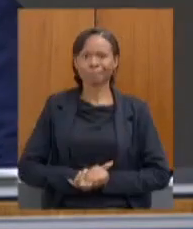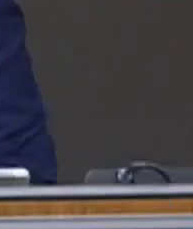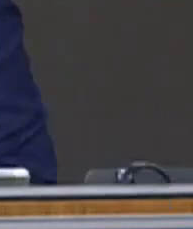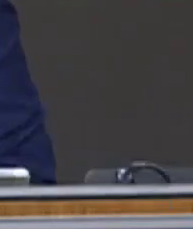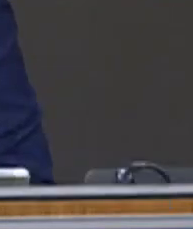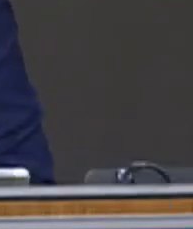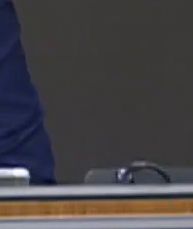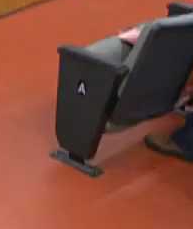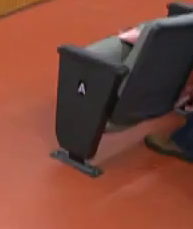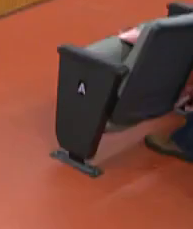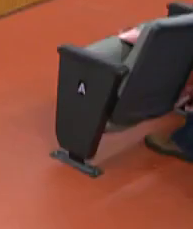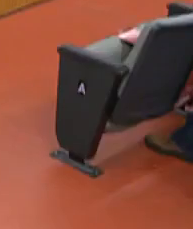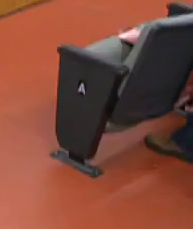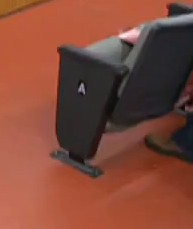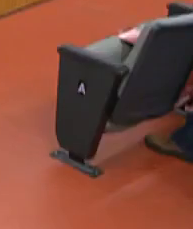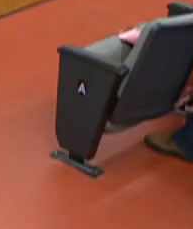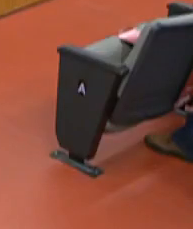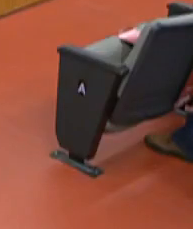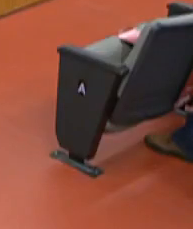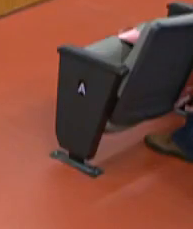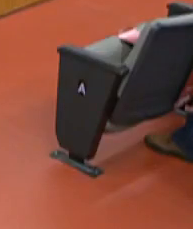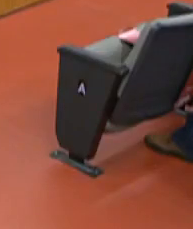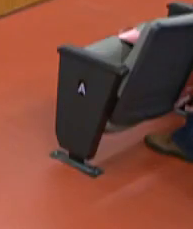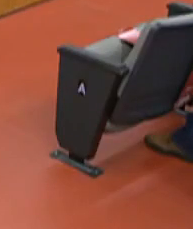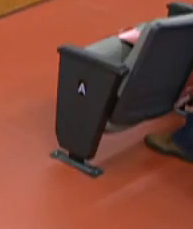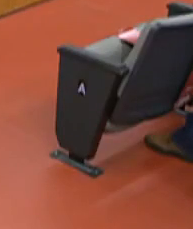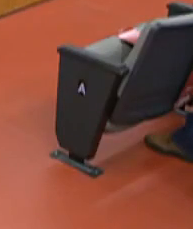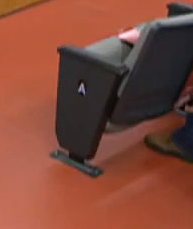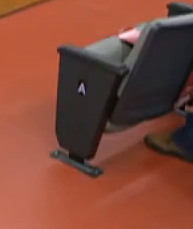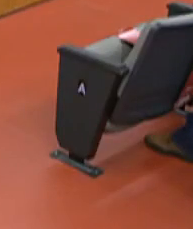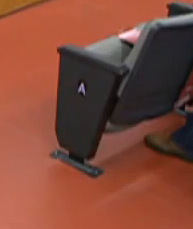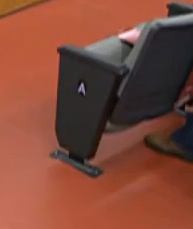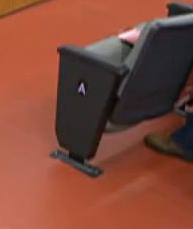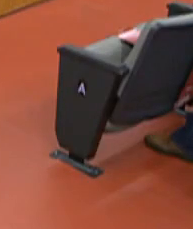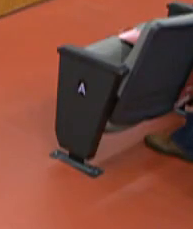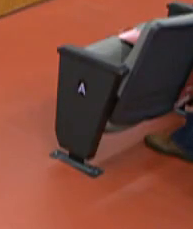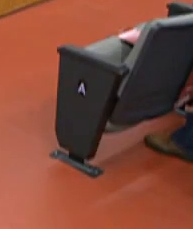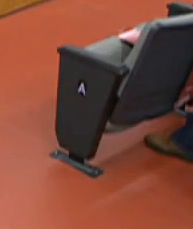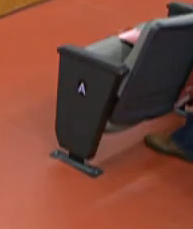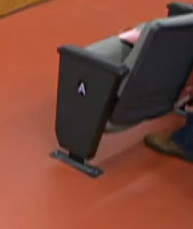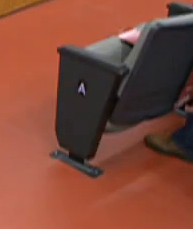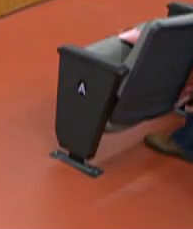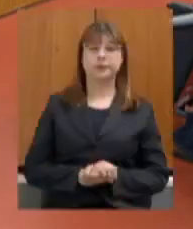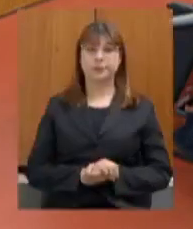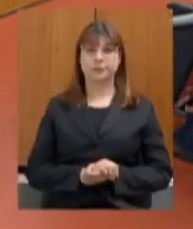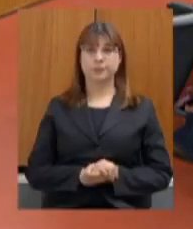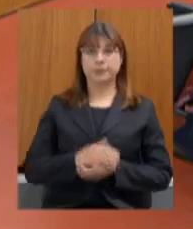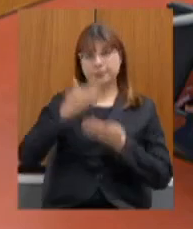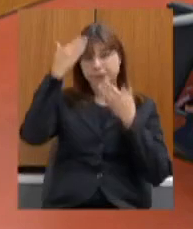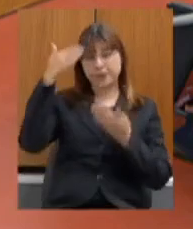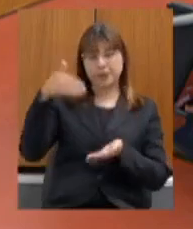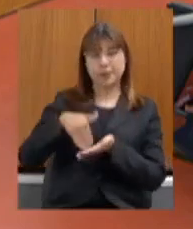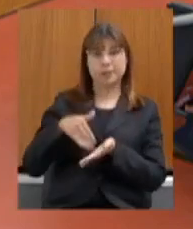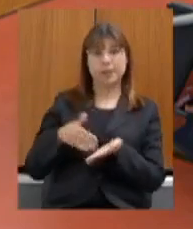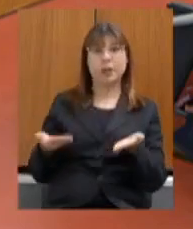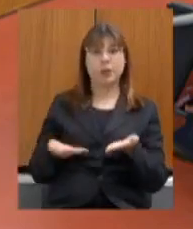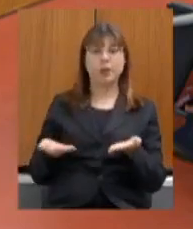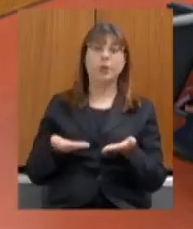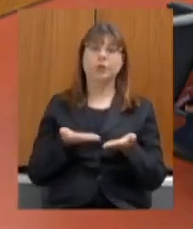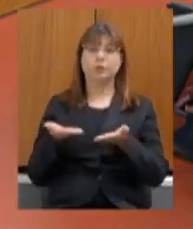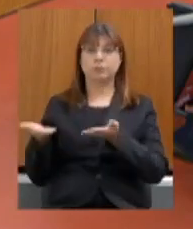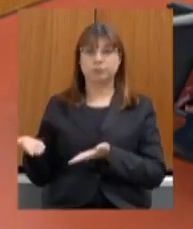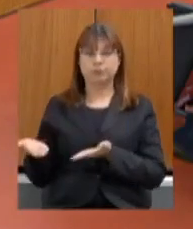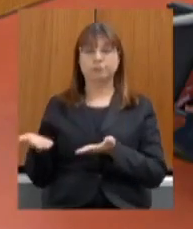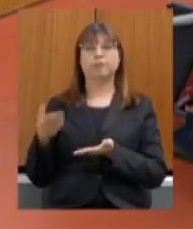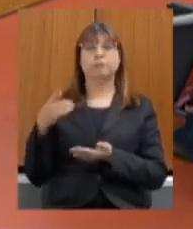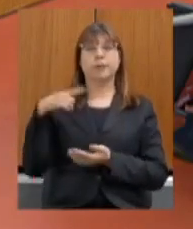Muito obrigado, secretário. Neste momento, a presidência passará a palavra aos deputados e deputadas inscritas, que eles forão de